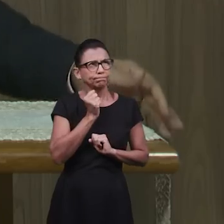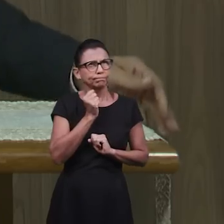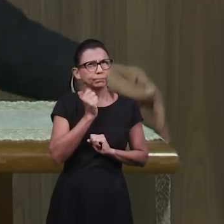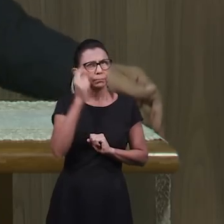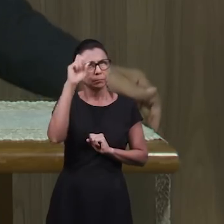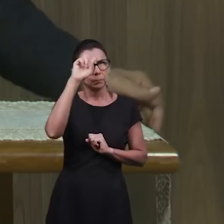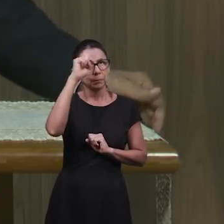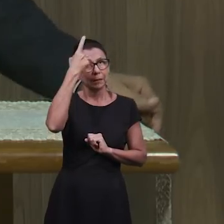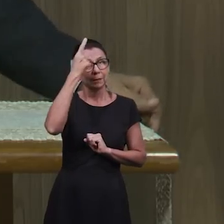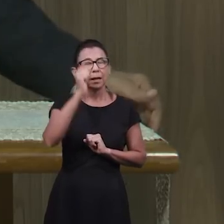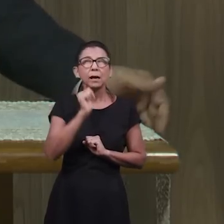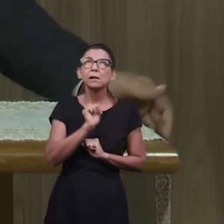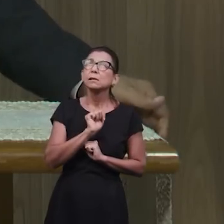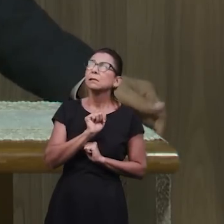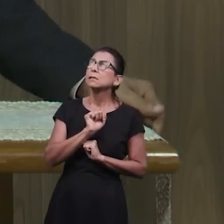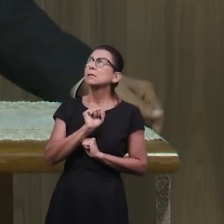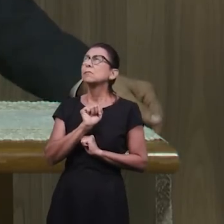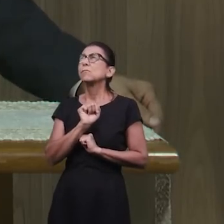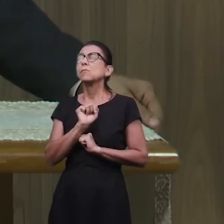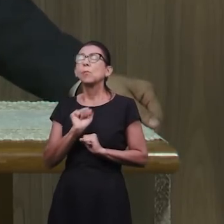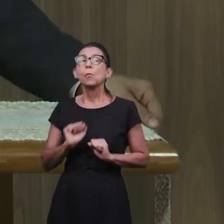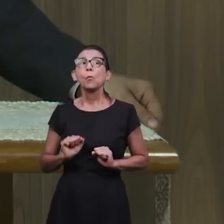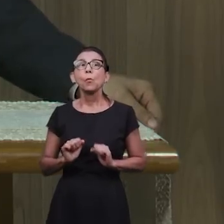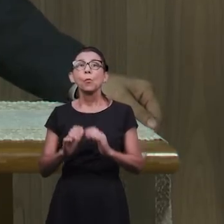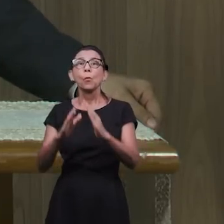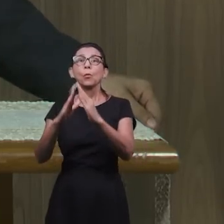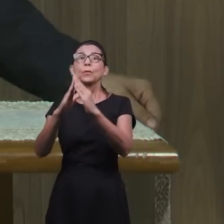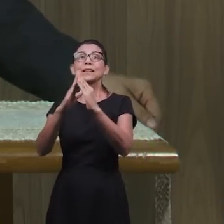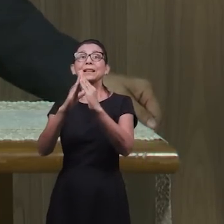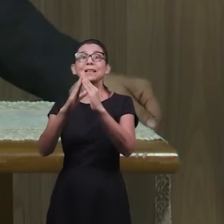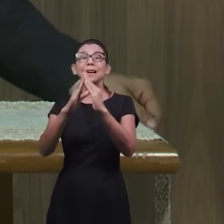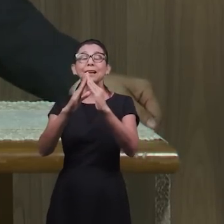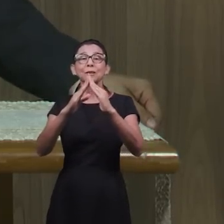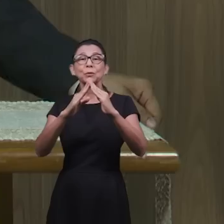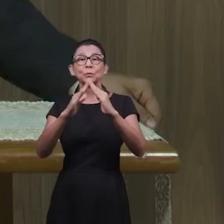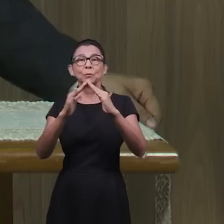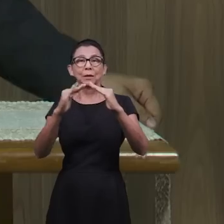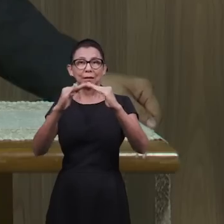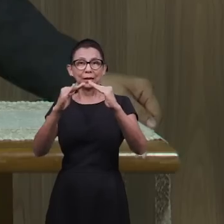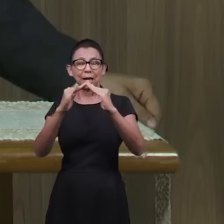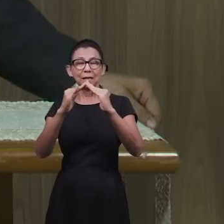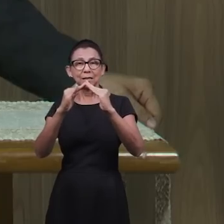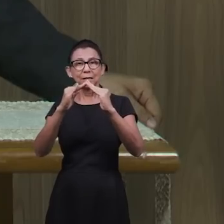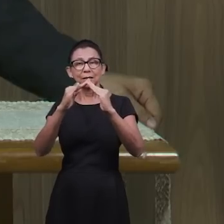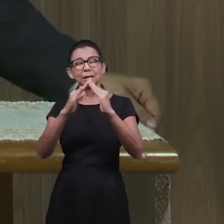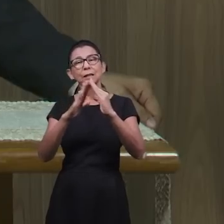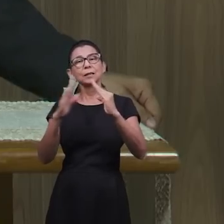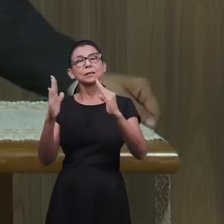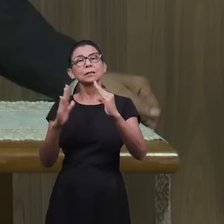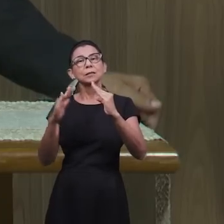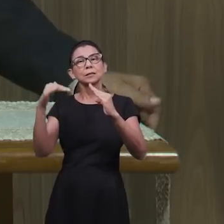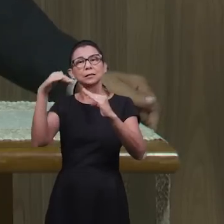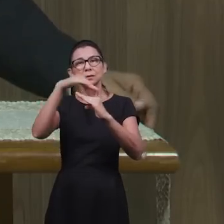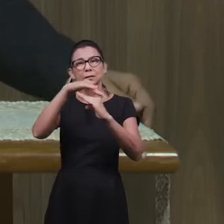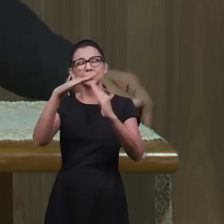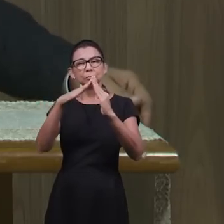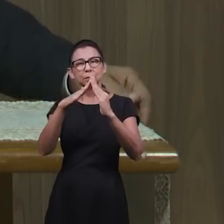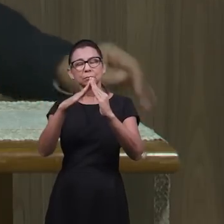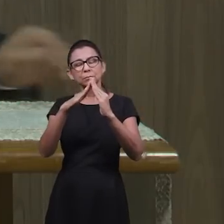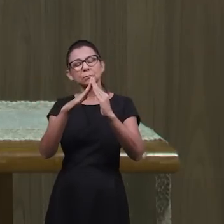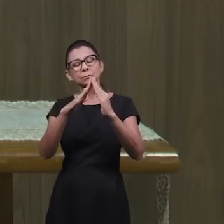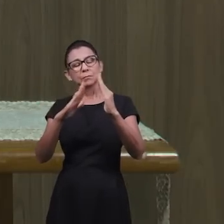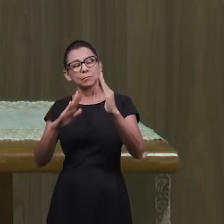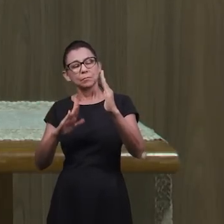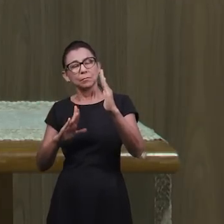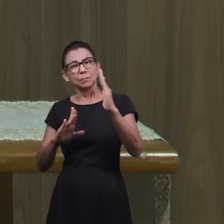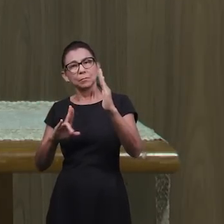certeza ele estava esperando ali uma cura, porque ele subiu ali justamente para isso. Mas a palavra que o Senhor